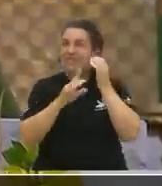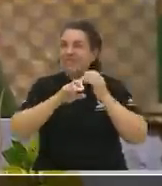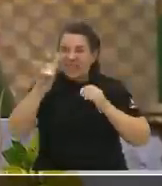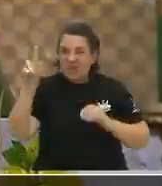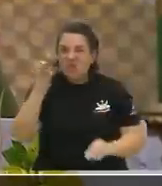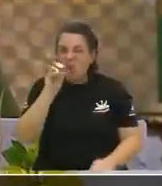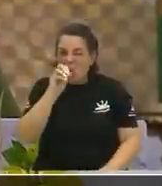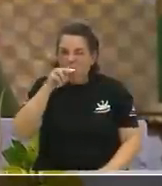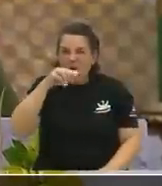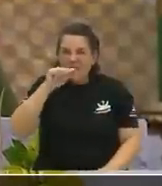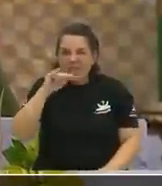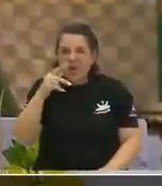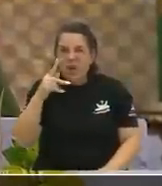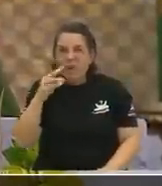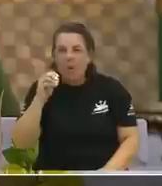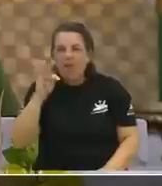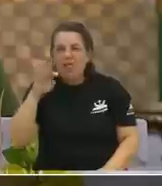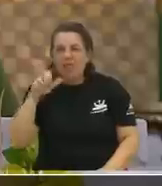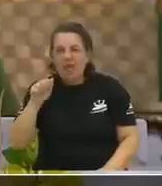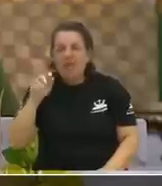onipresente, onisciente,